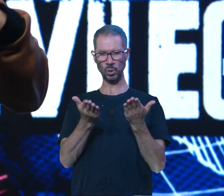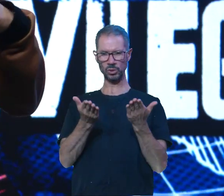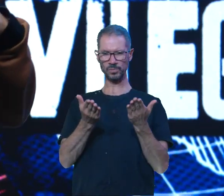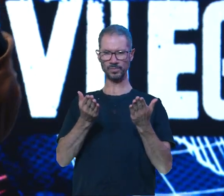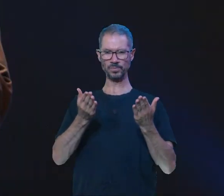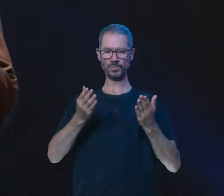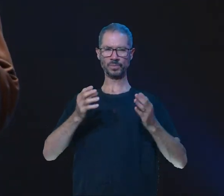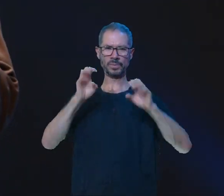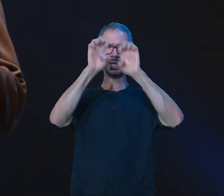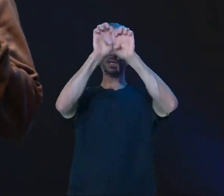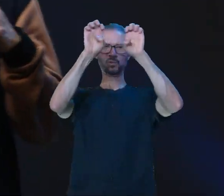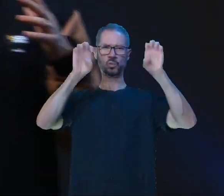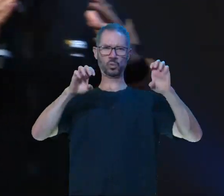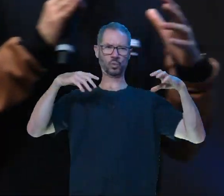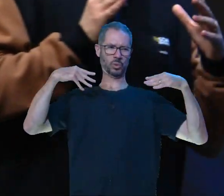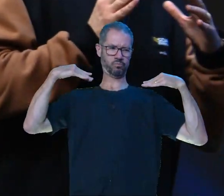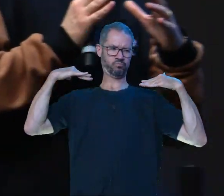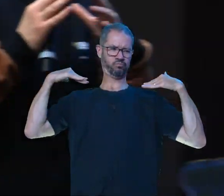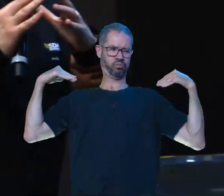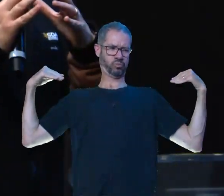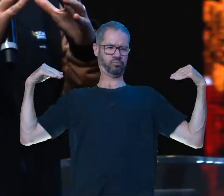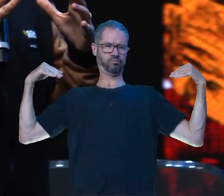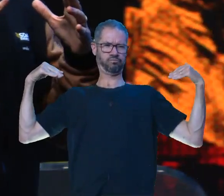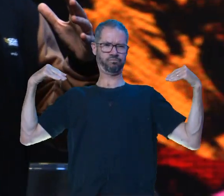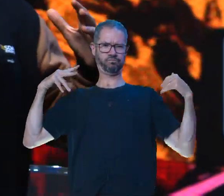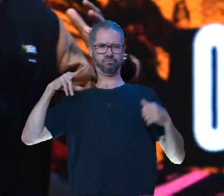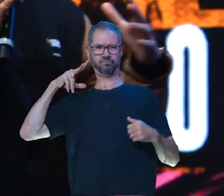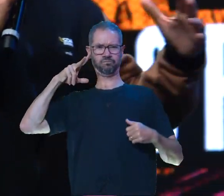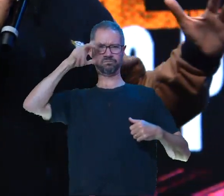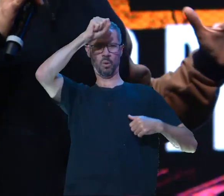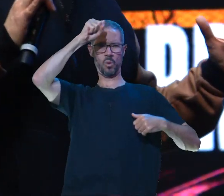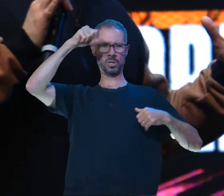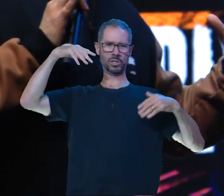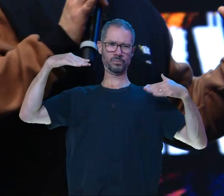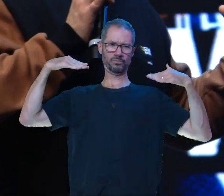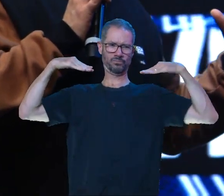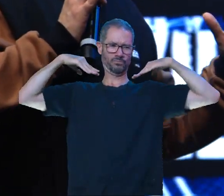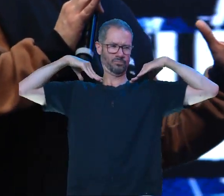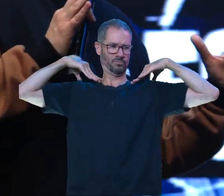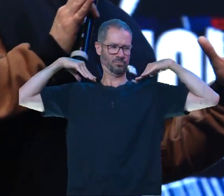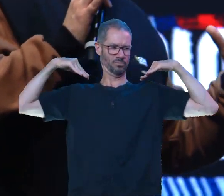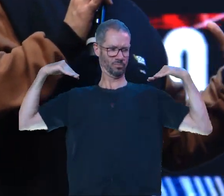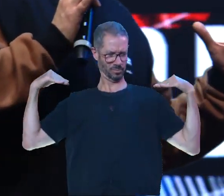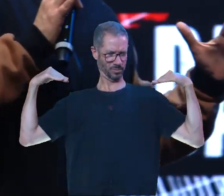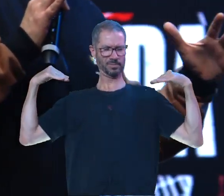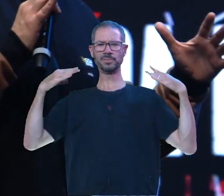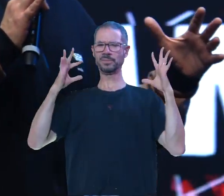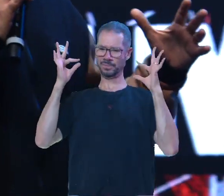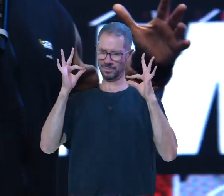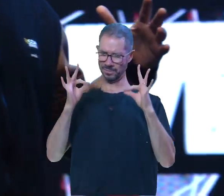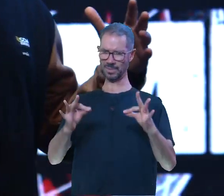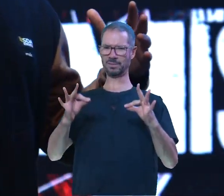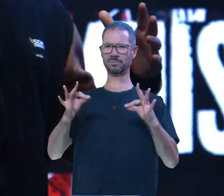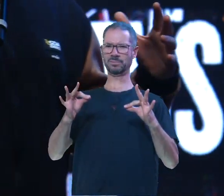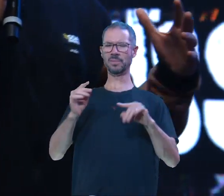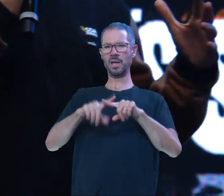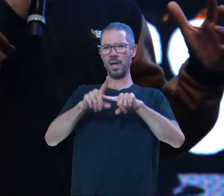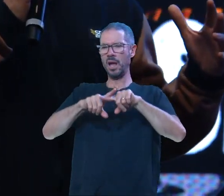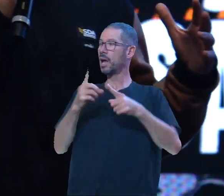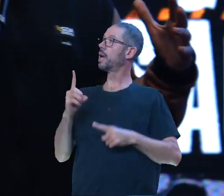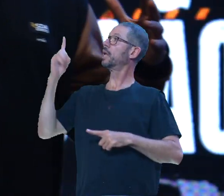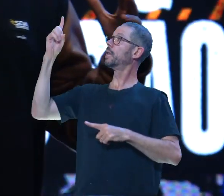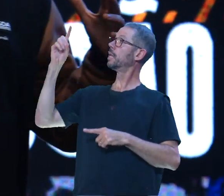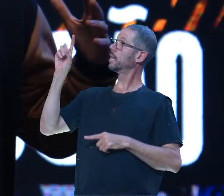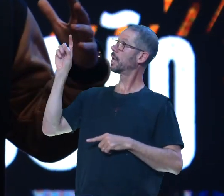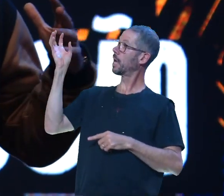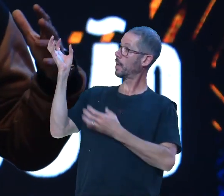Alarga as estruturas. Estende o tamanho das tendas. É isso. Porque aquilo que Ele quer